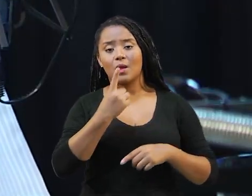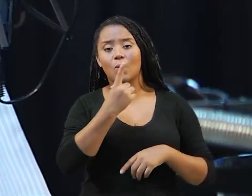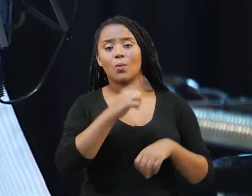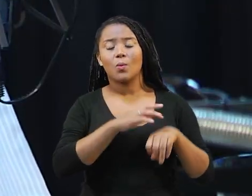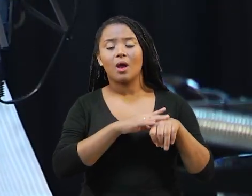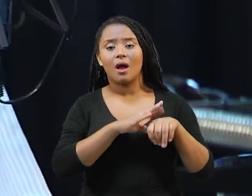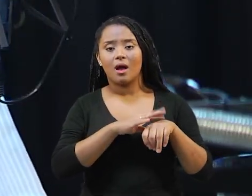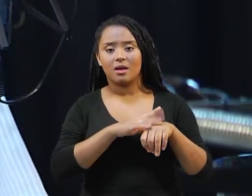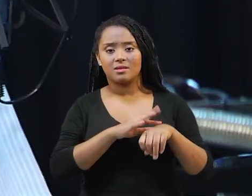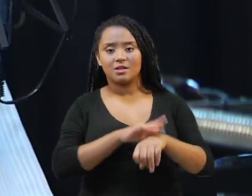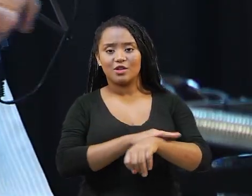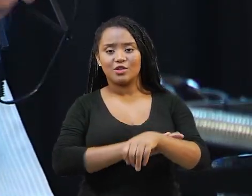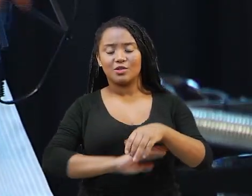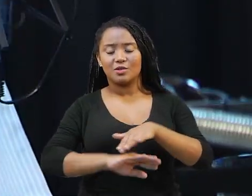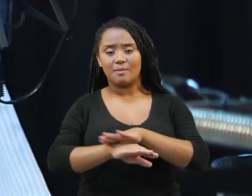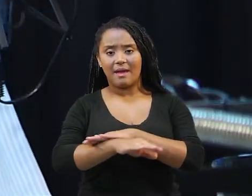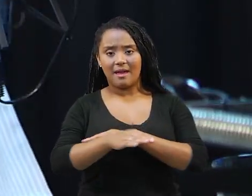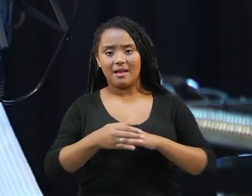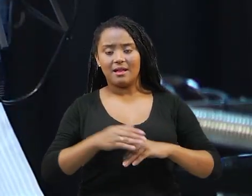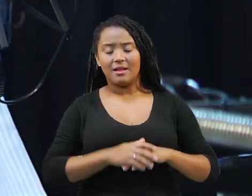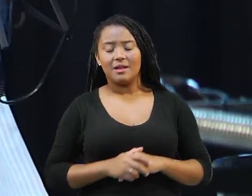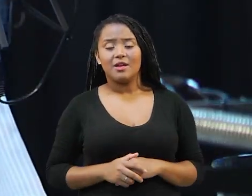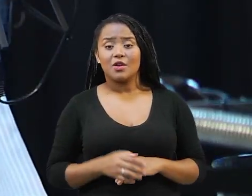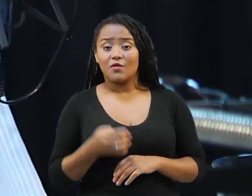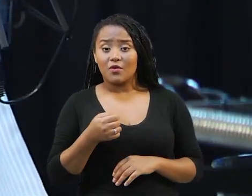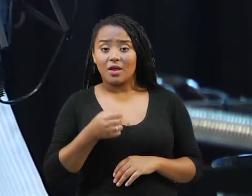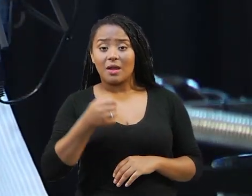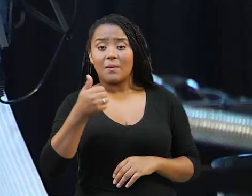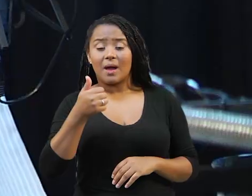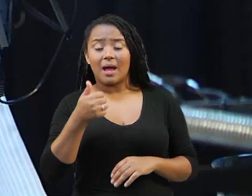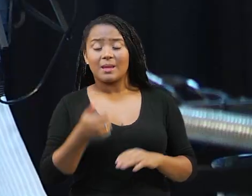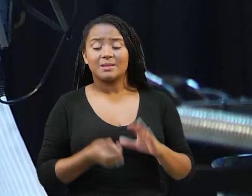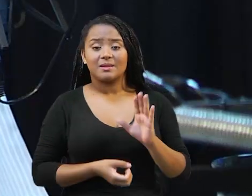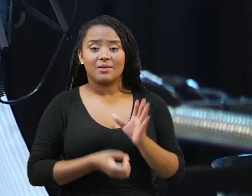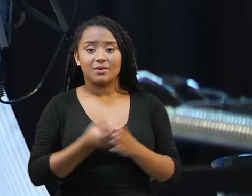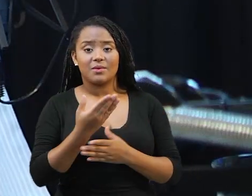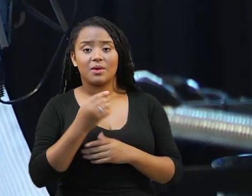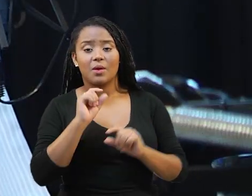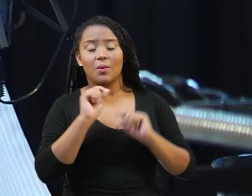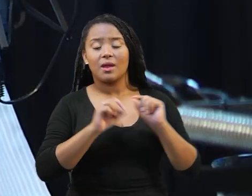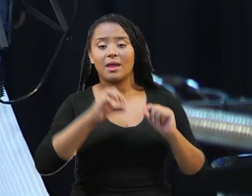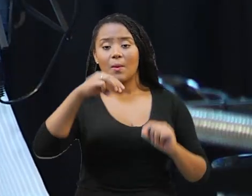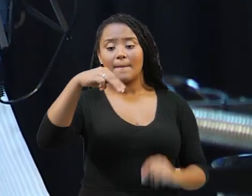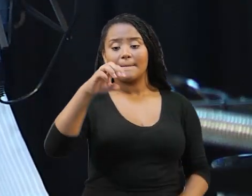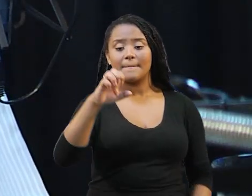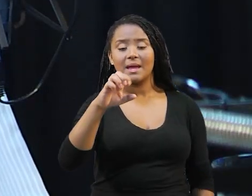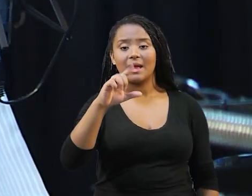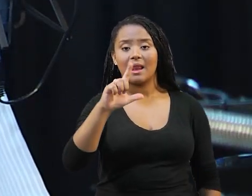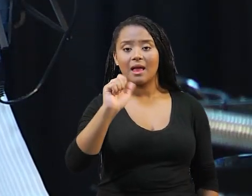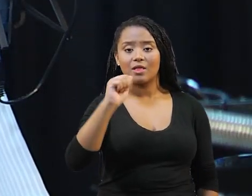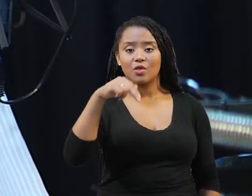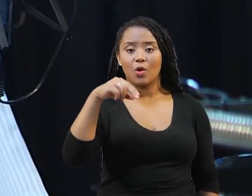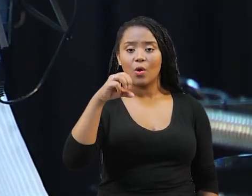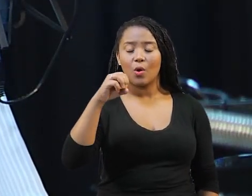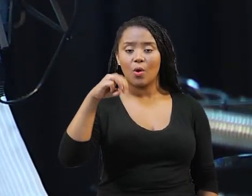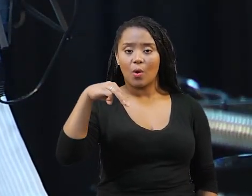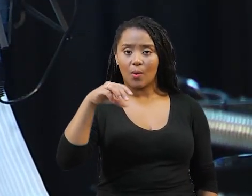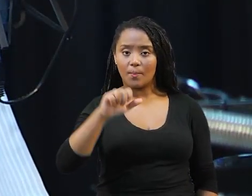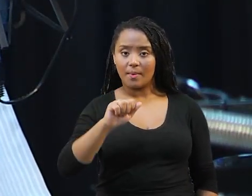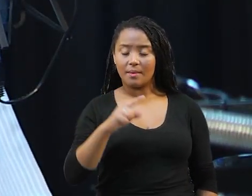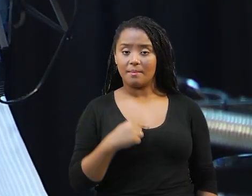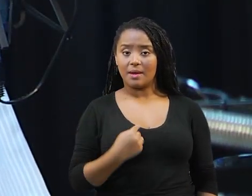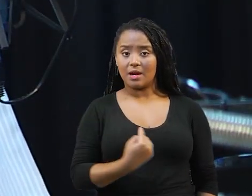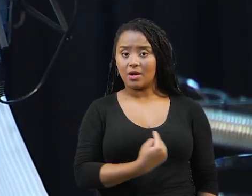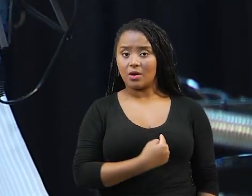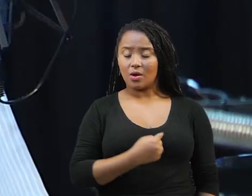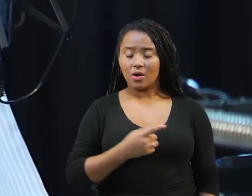de pele, que foi quase a origem de tudo isso aí que você citou agora, que é o melanoma. Então, melanoma,